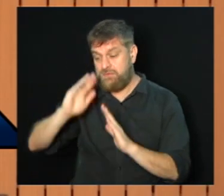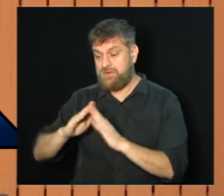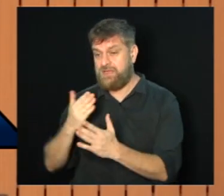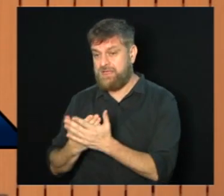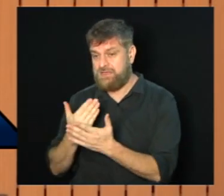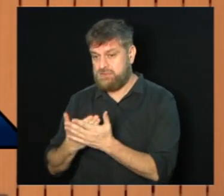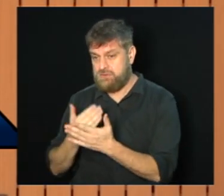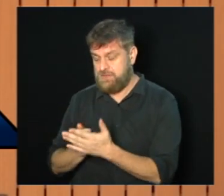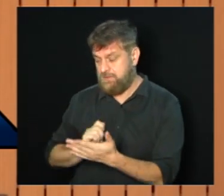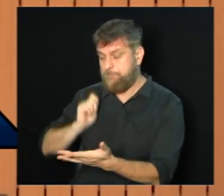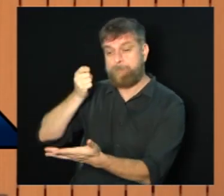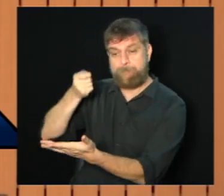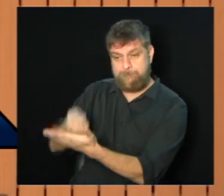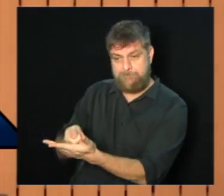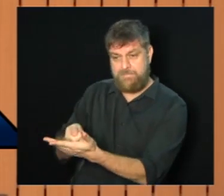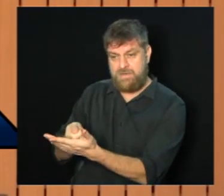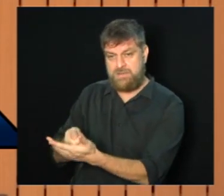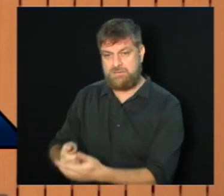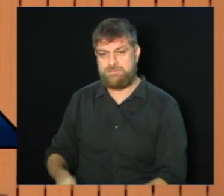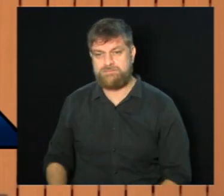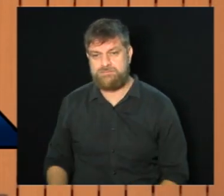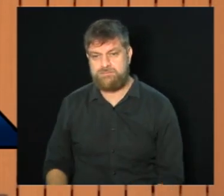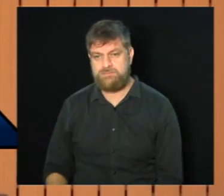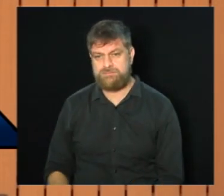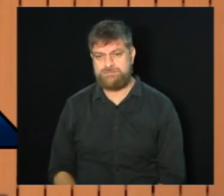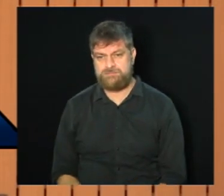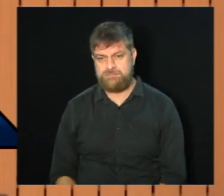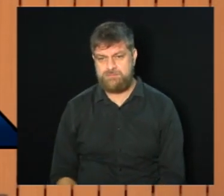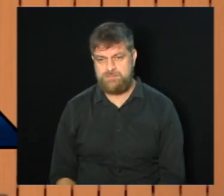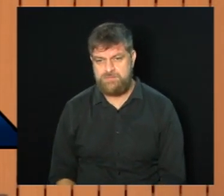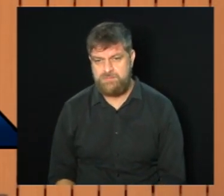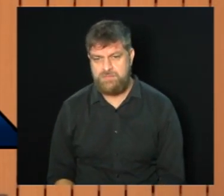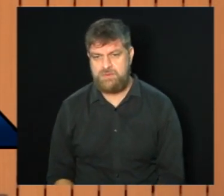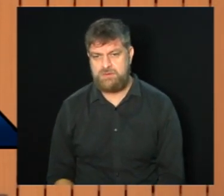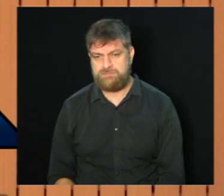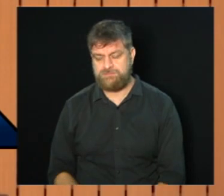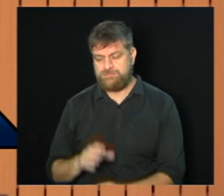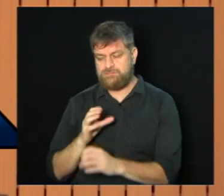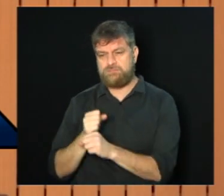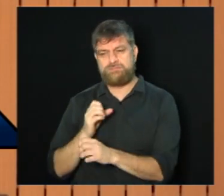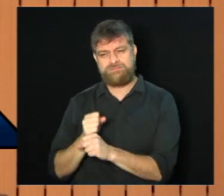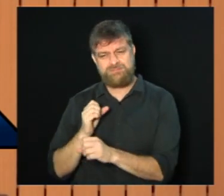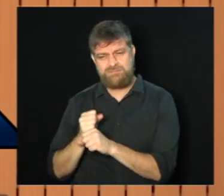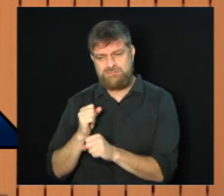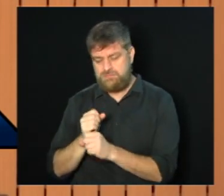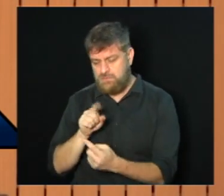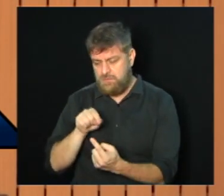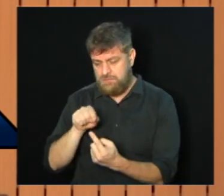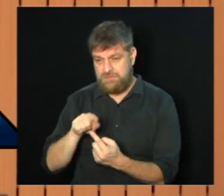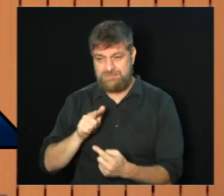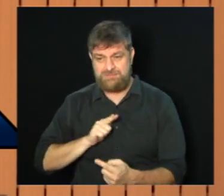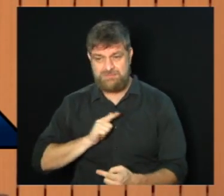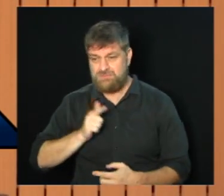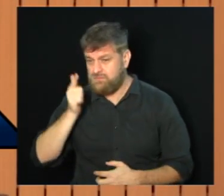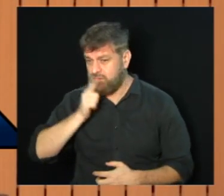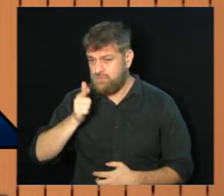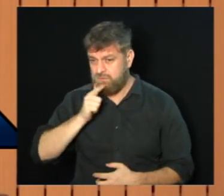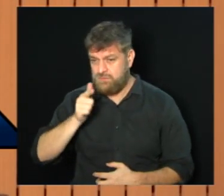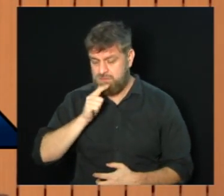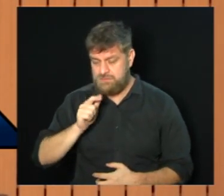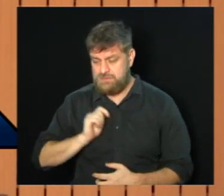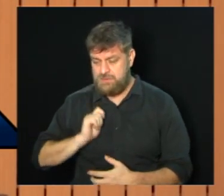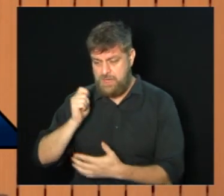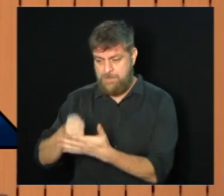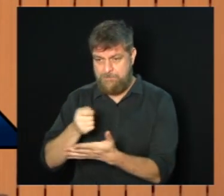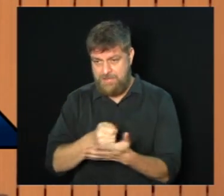uma vaga disponível. Eles foram calculados para garantir não só a remuneração do processo